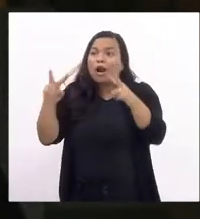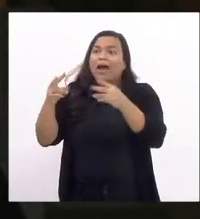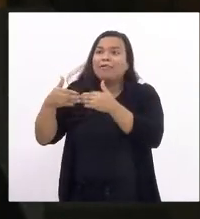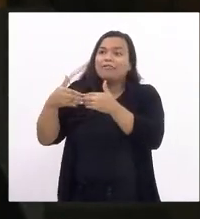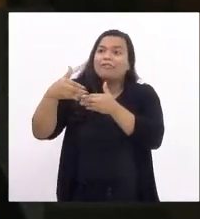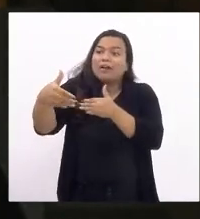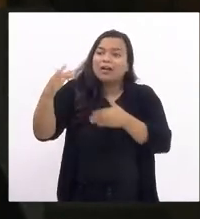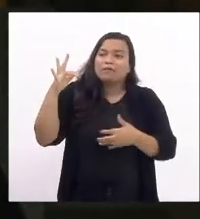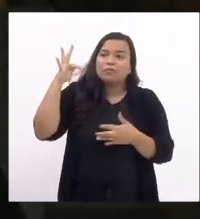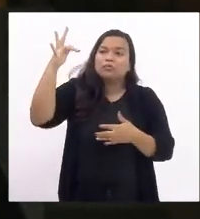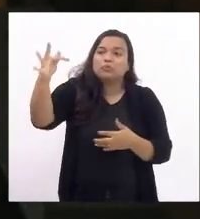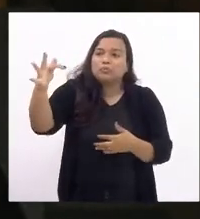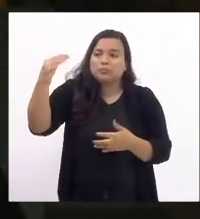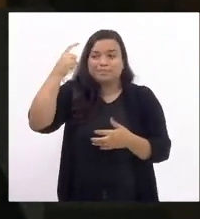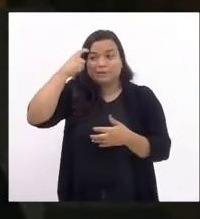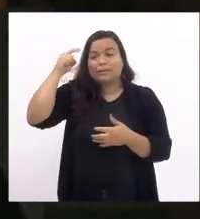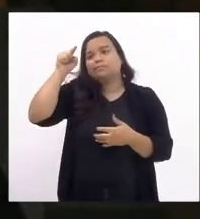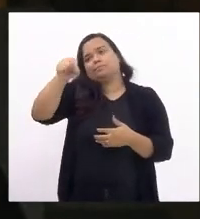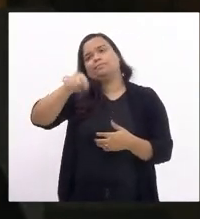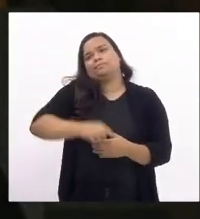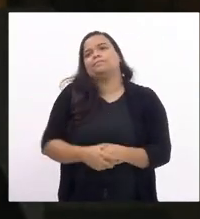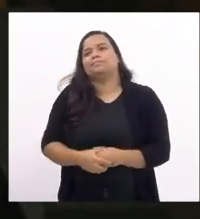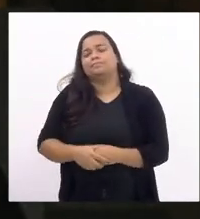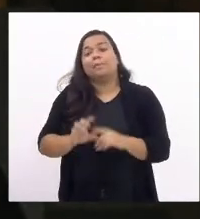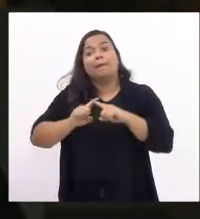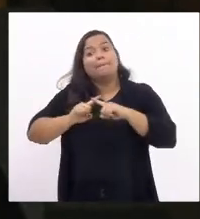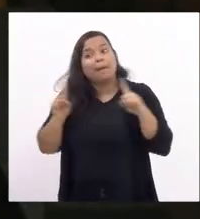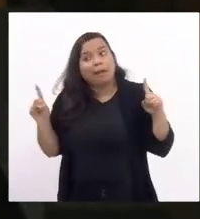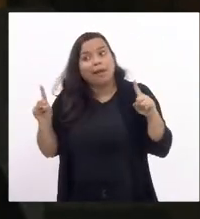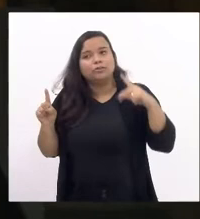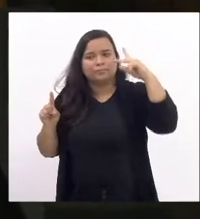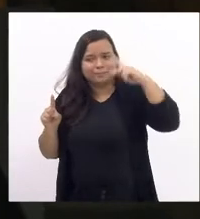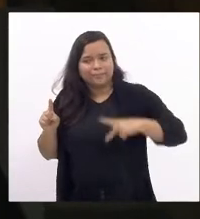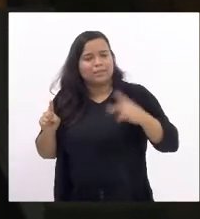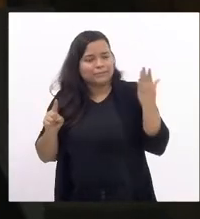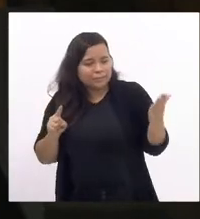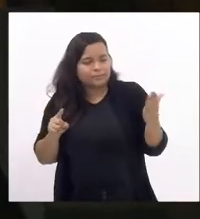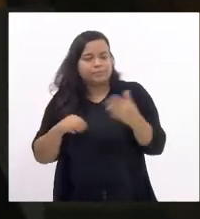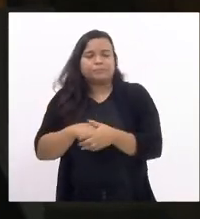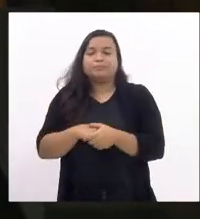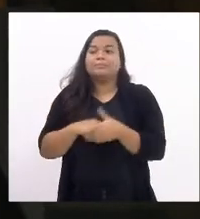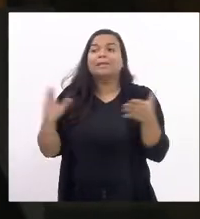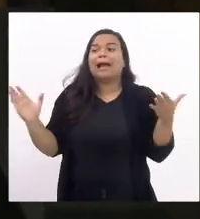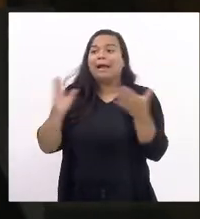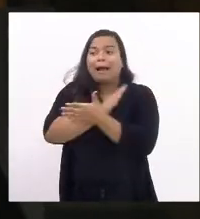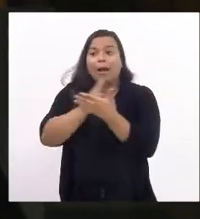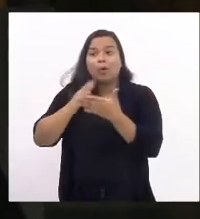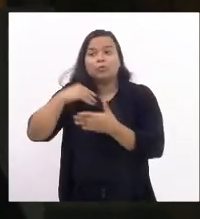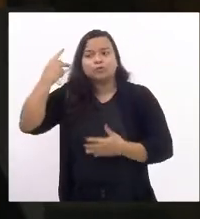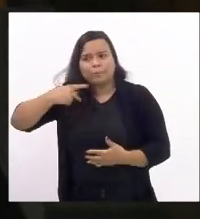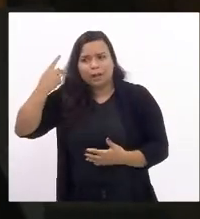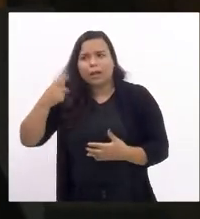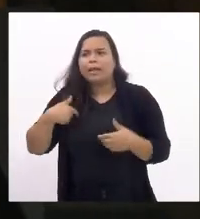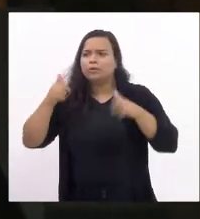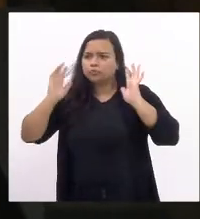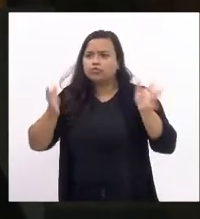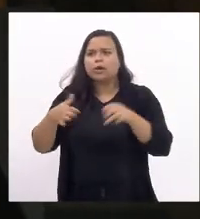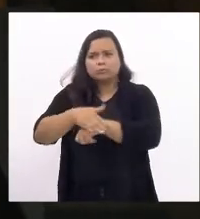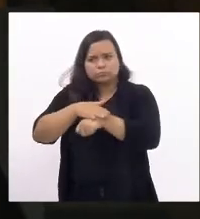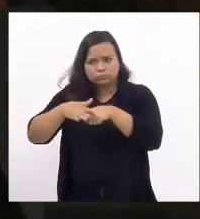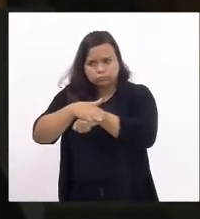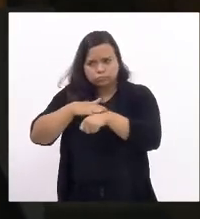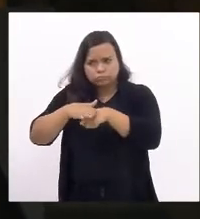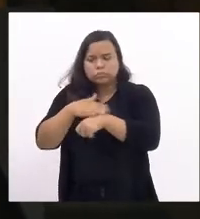para o futuro. Mas, senhora presidente, alguns parlamentares, e conversei com Vossa